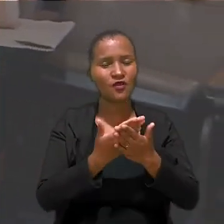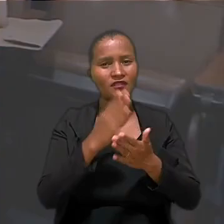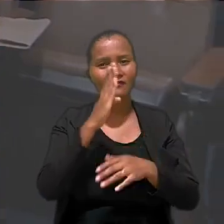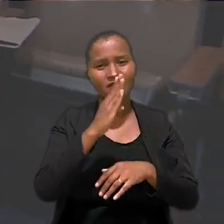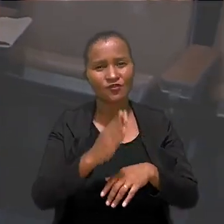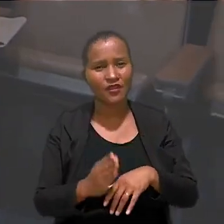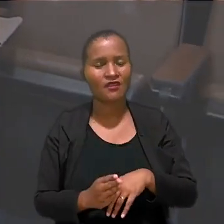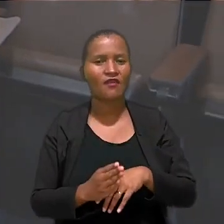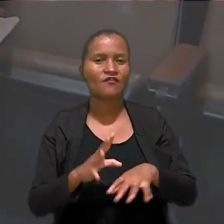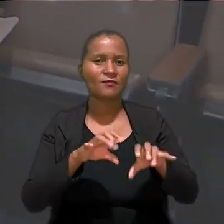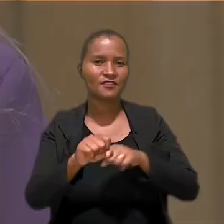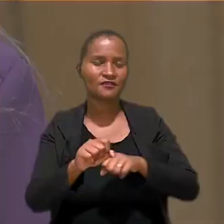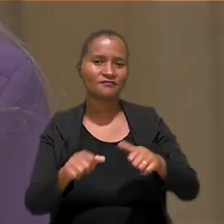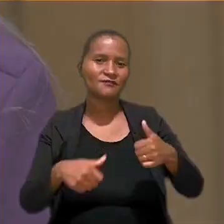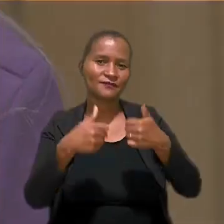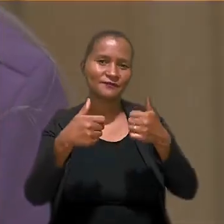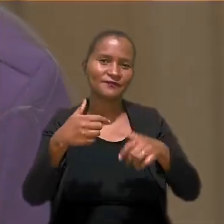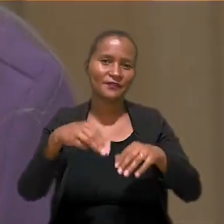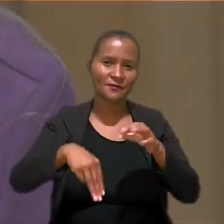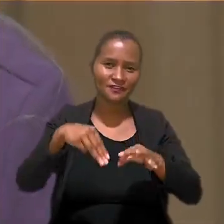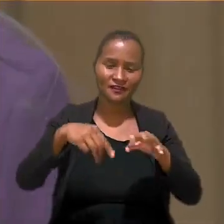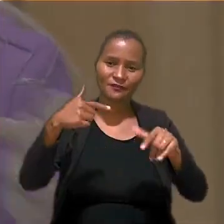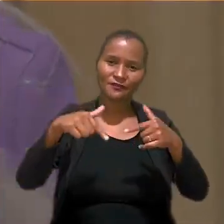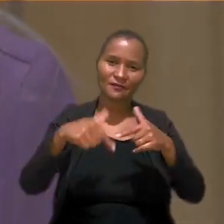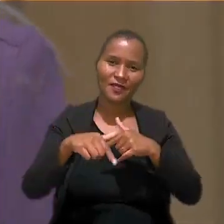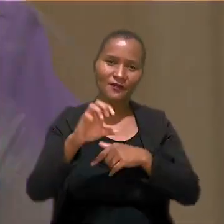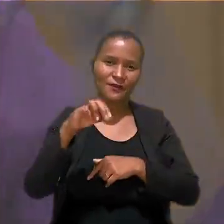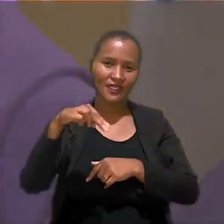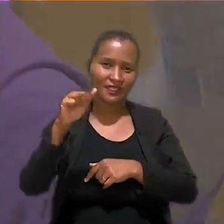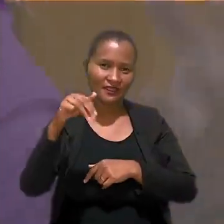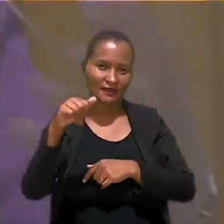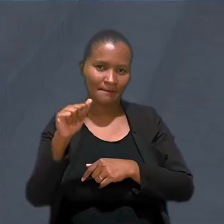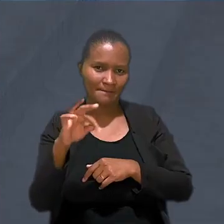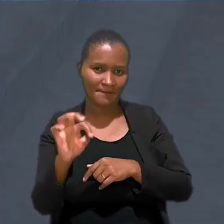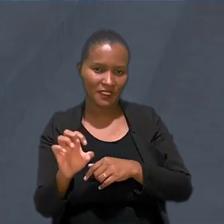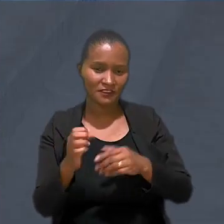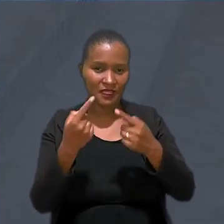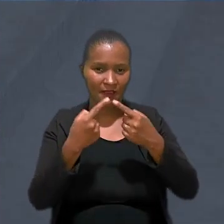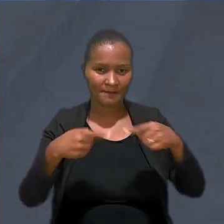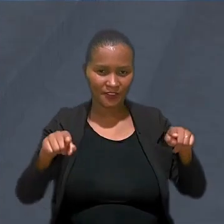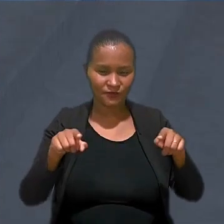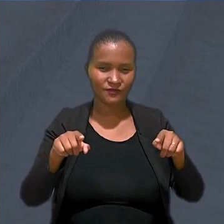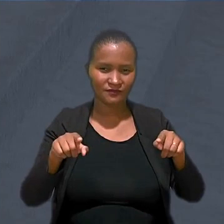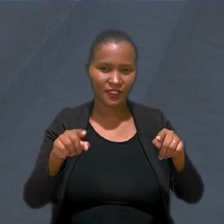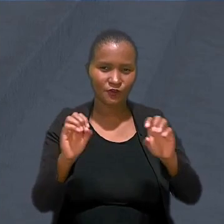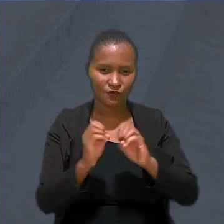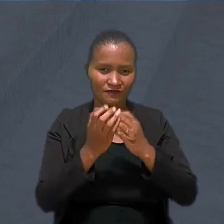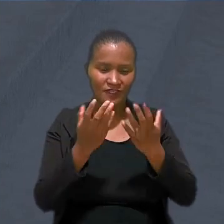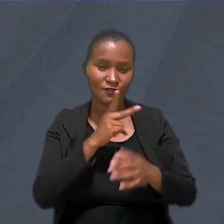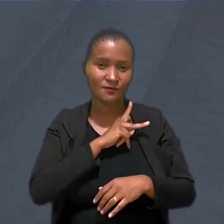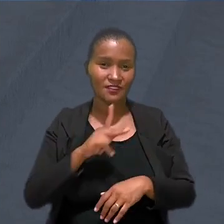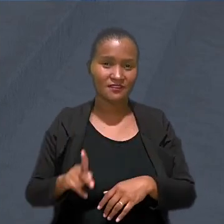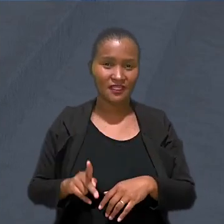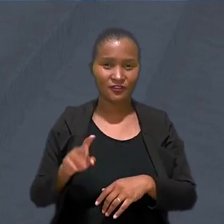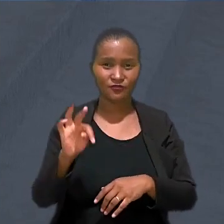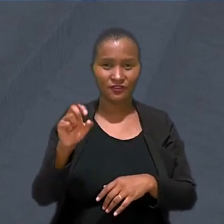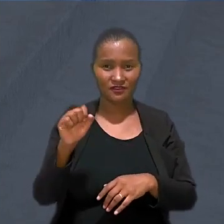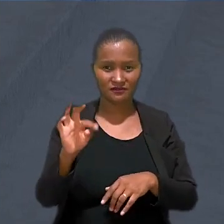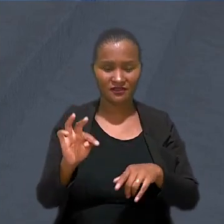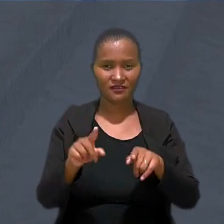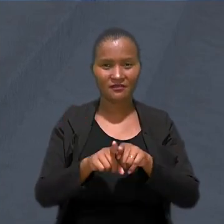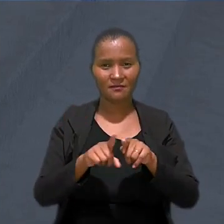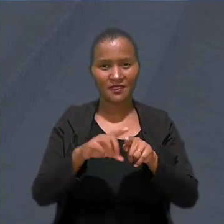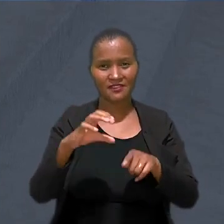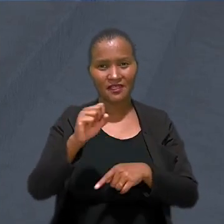de Formação e Aperfeiçoamento de Magistrados do Trabalho, ENAMAT. Na abertura do evento, o presidente do TST e